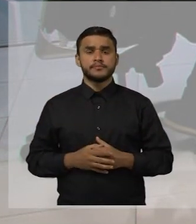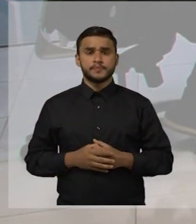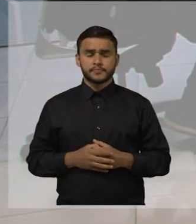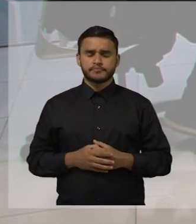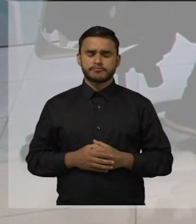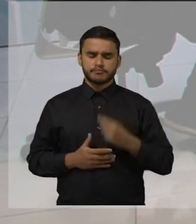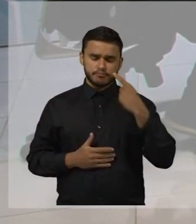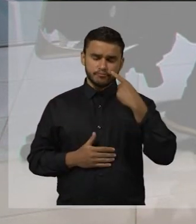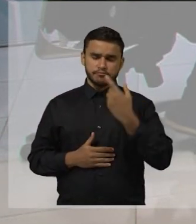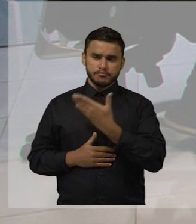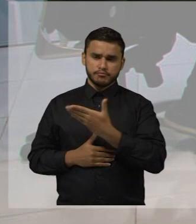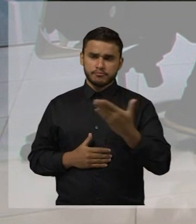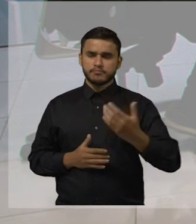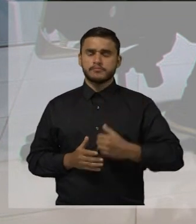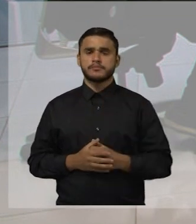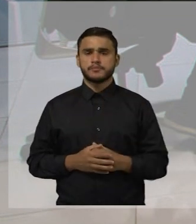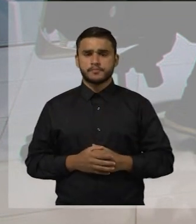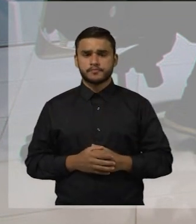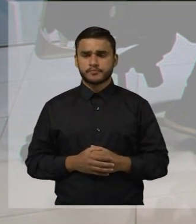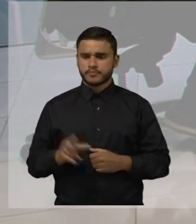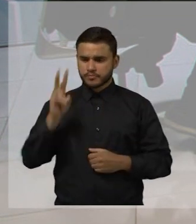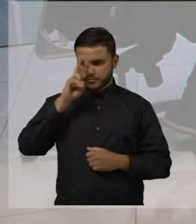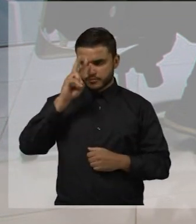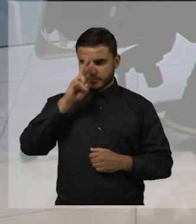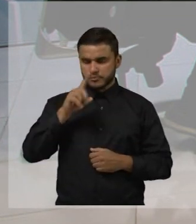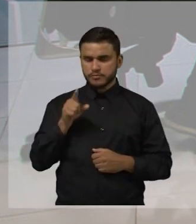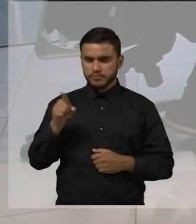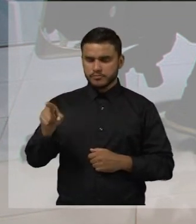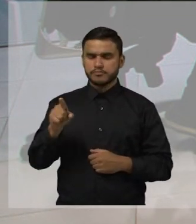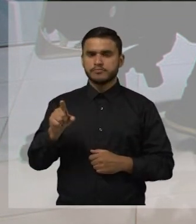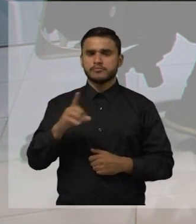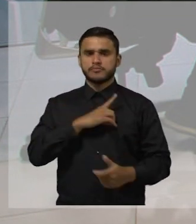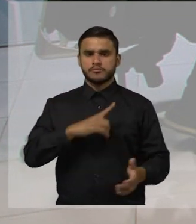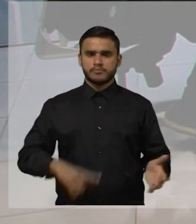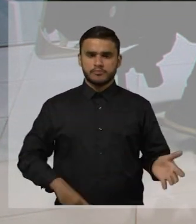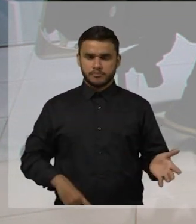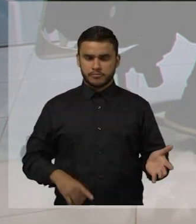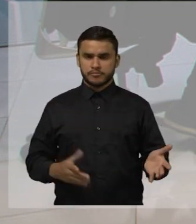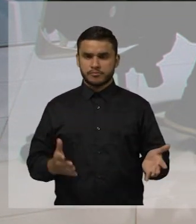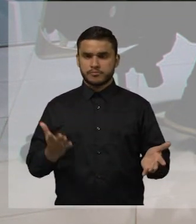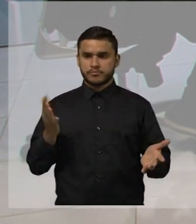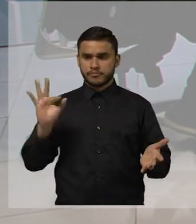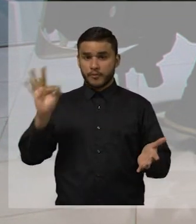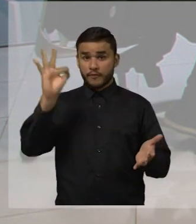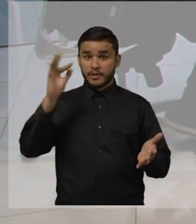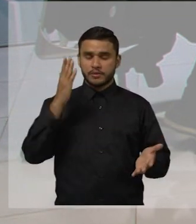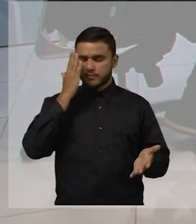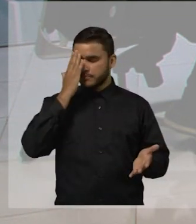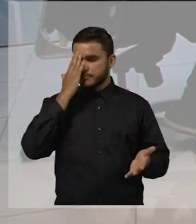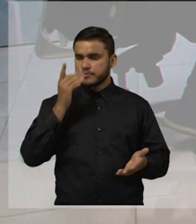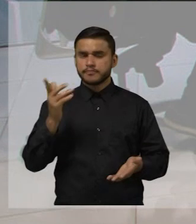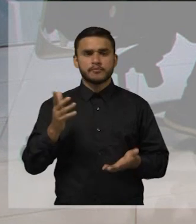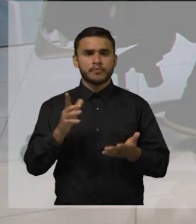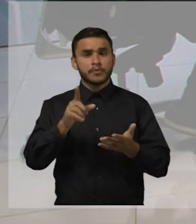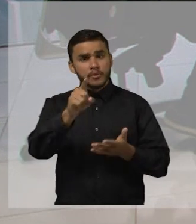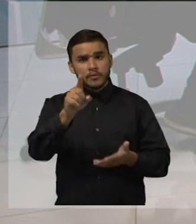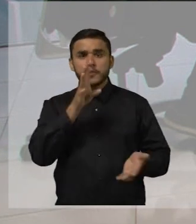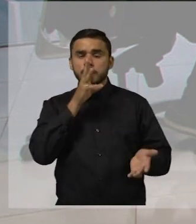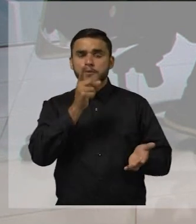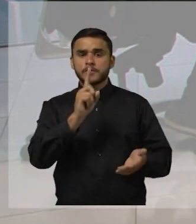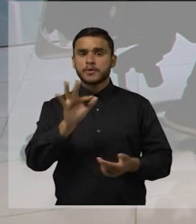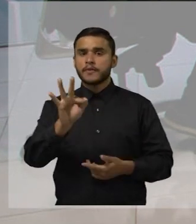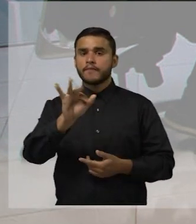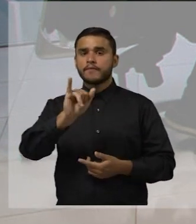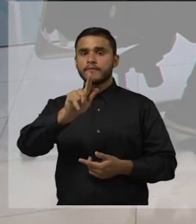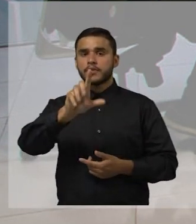eu queria, lembrando, Firmo, que você, quando foi deputado constituinte, e para o jovem assinante, não sabe, o Firmo de